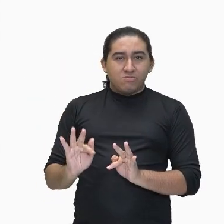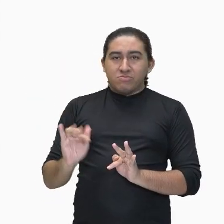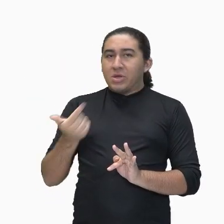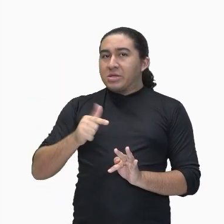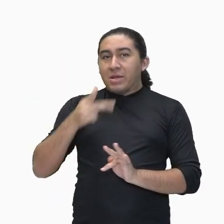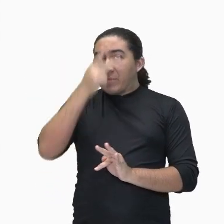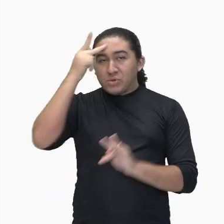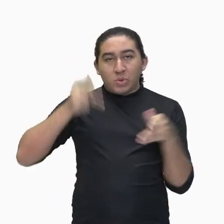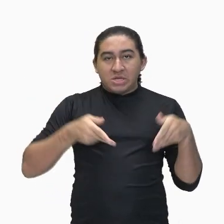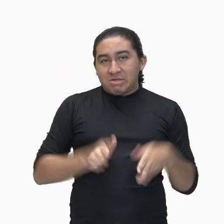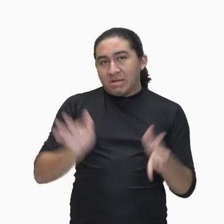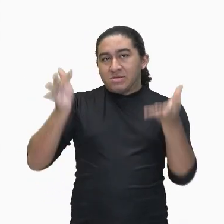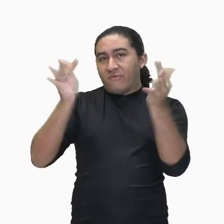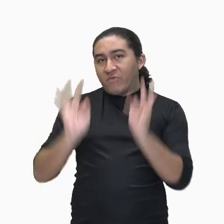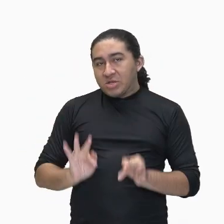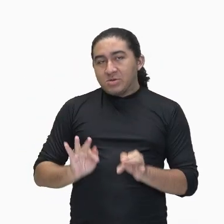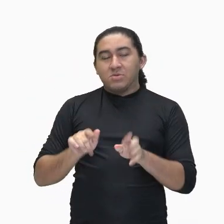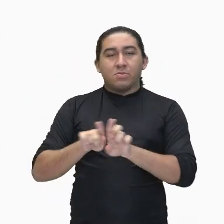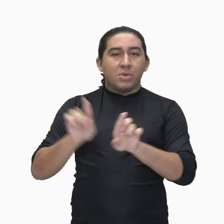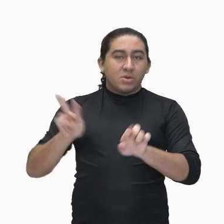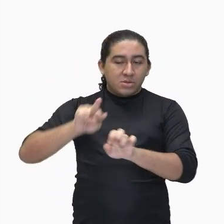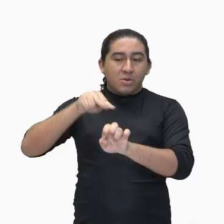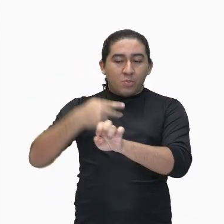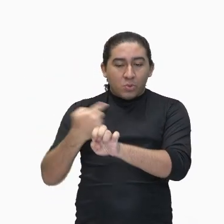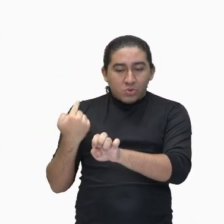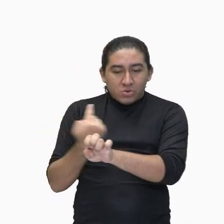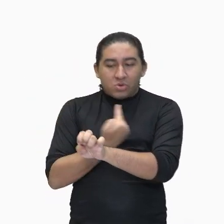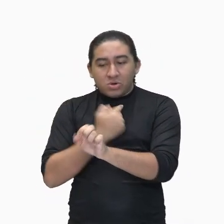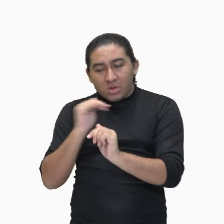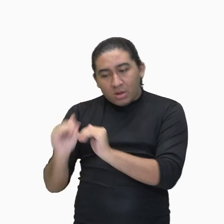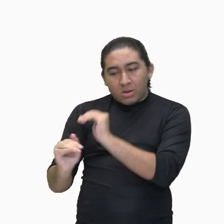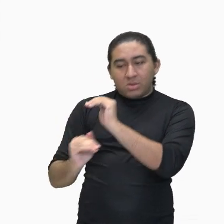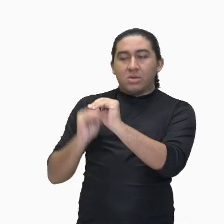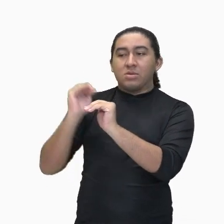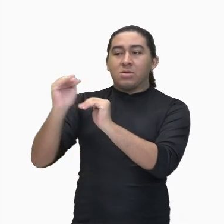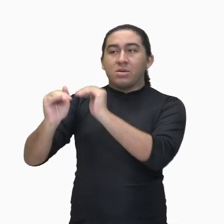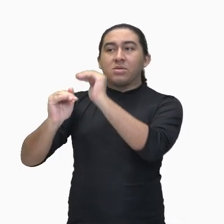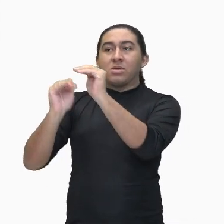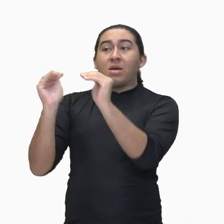Mas a gente se torna quando buscamos uma vivência equilibrada,